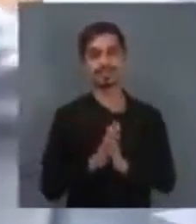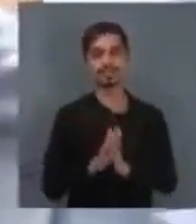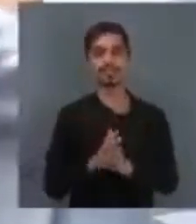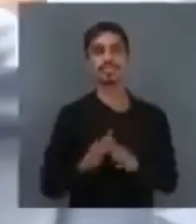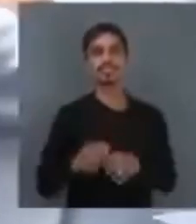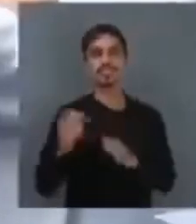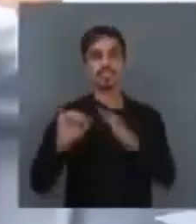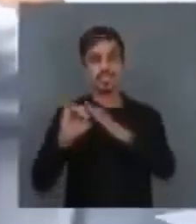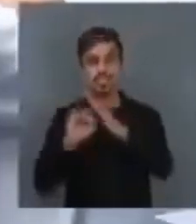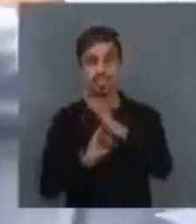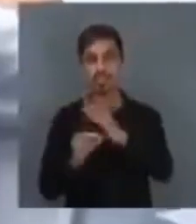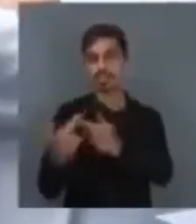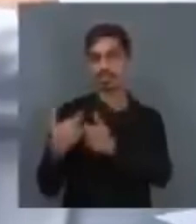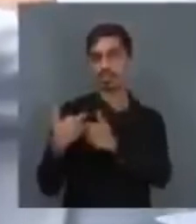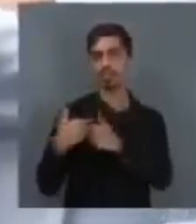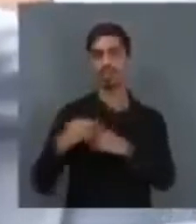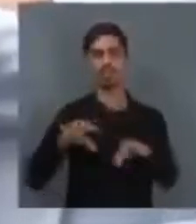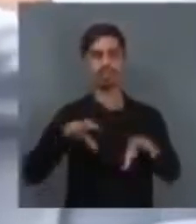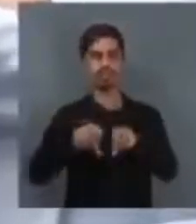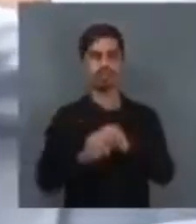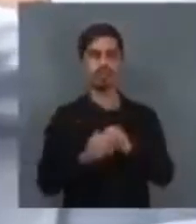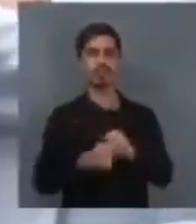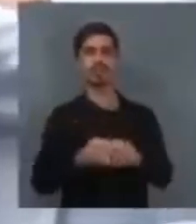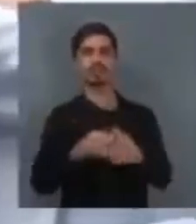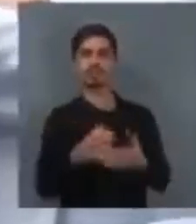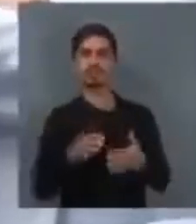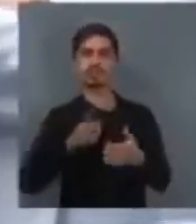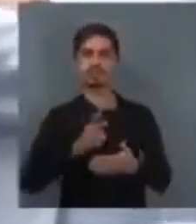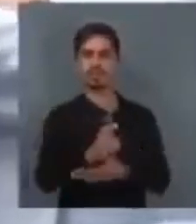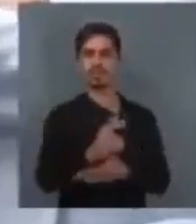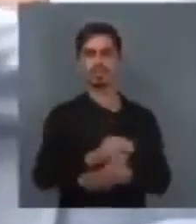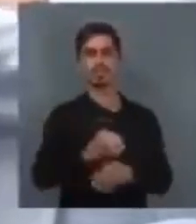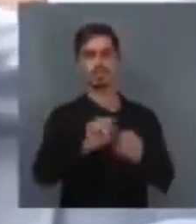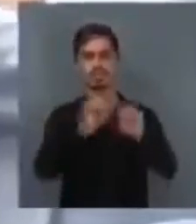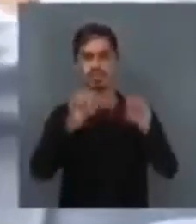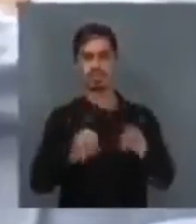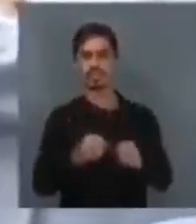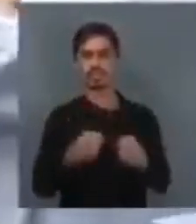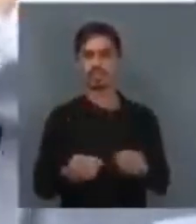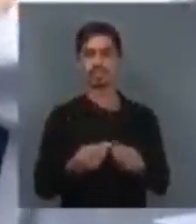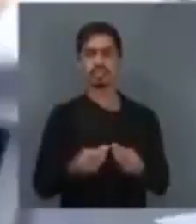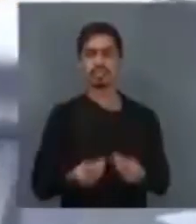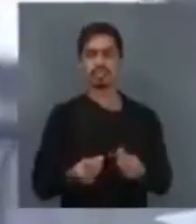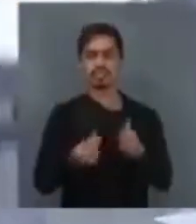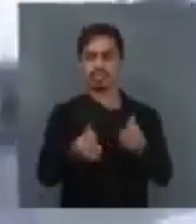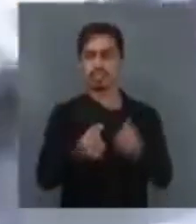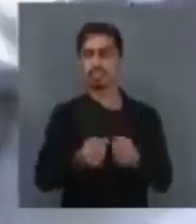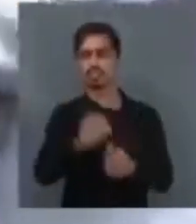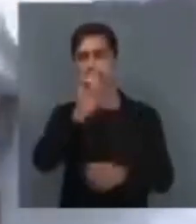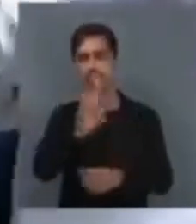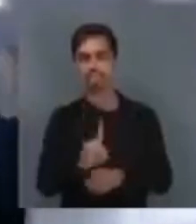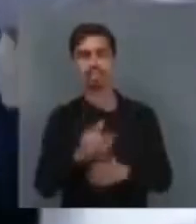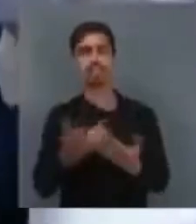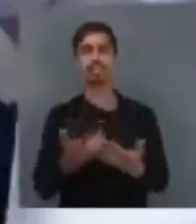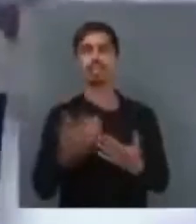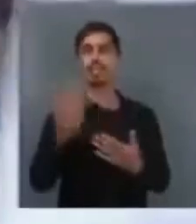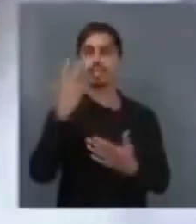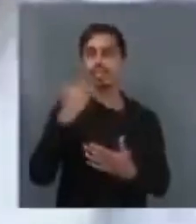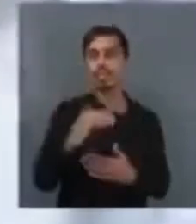instituição responsável pela formação permanente do Sistema de Garantia de Direitos da Criança e do